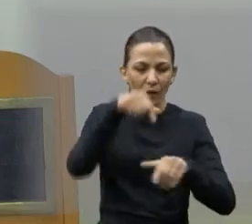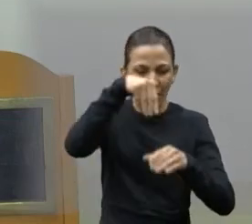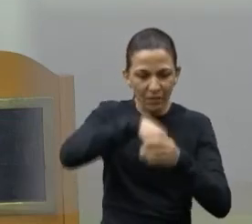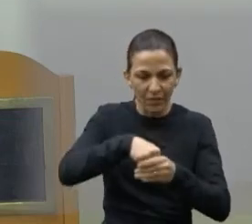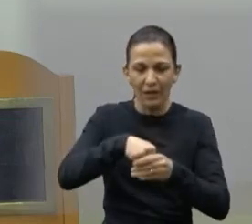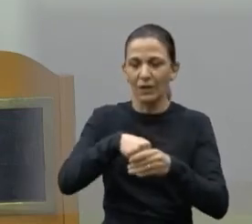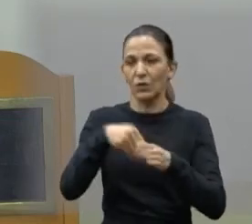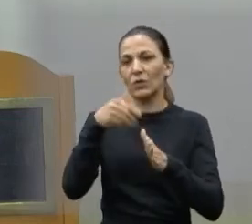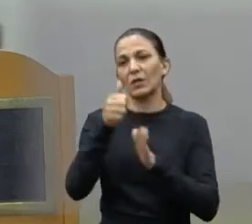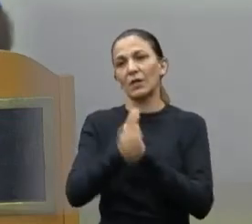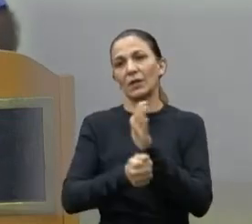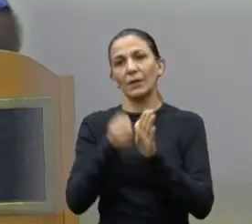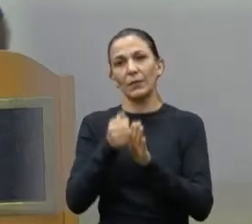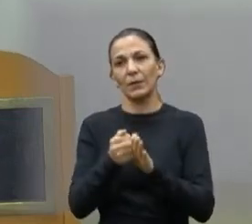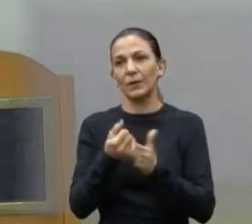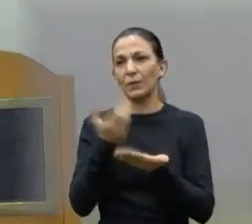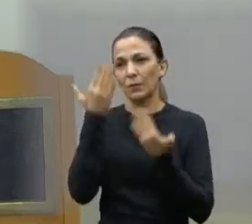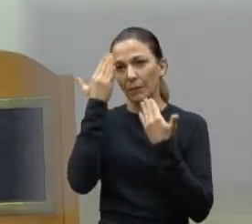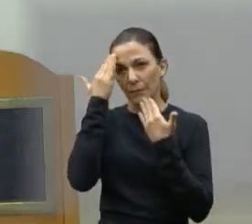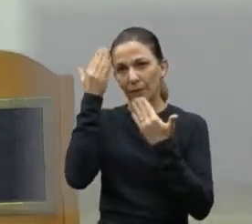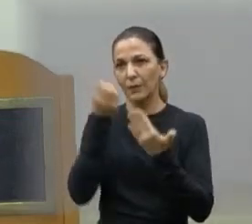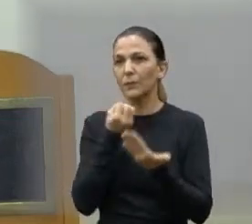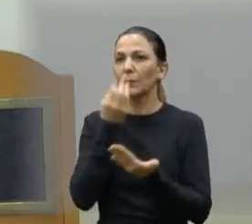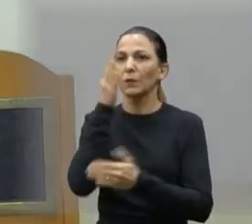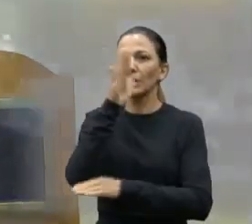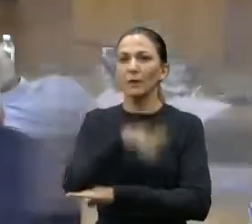Muito obrigado boa tarde a todos